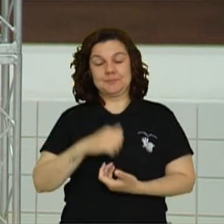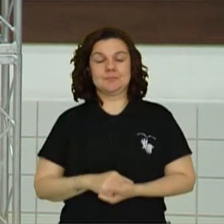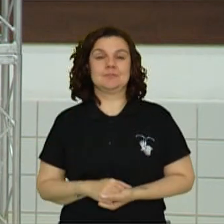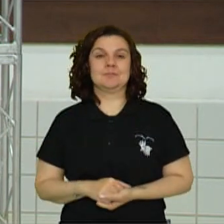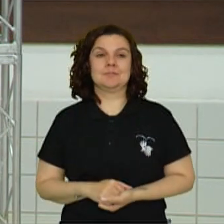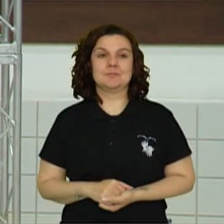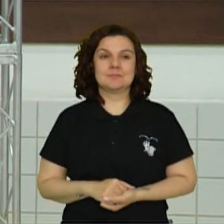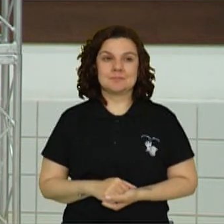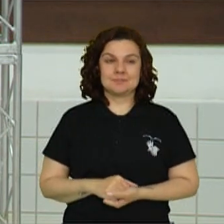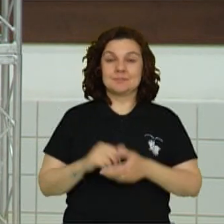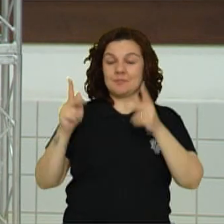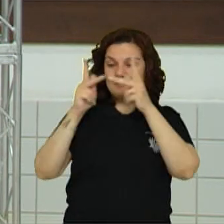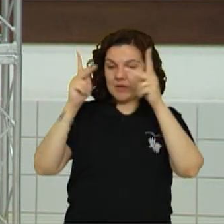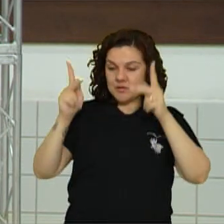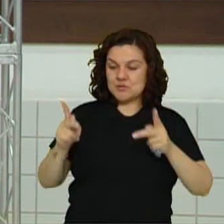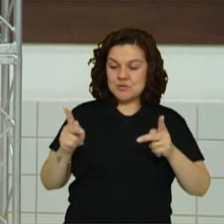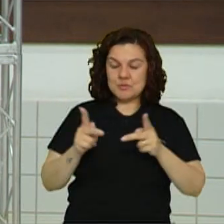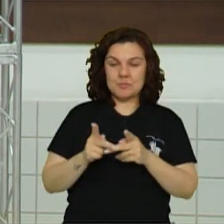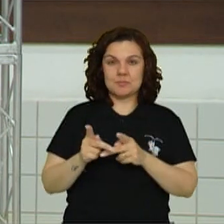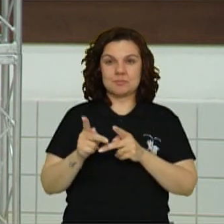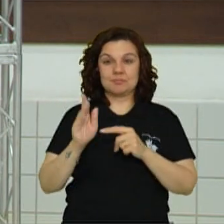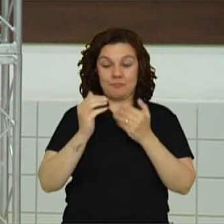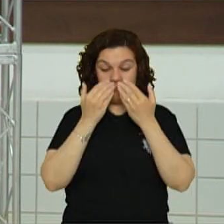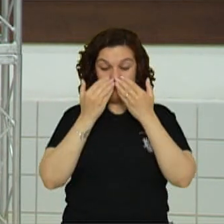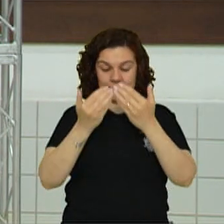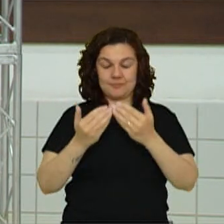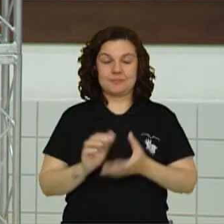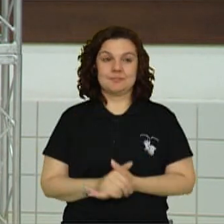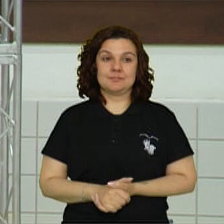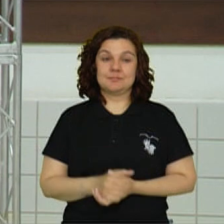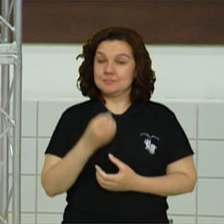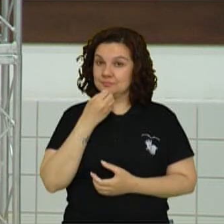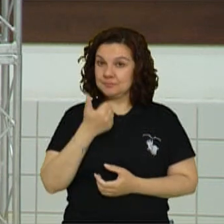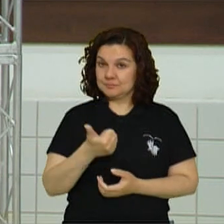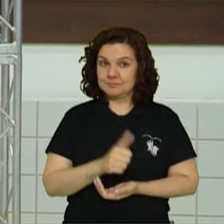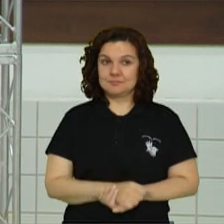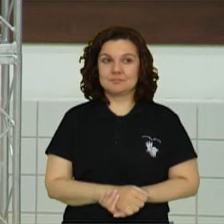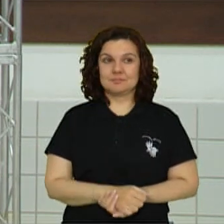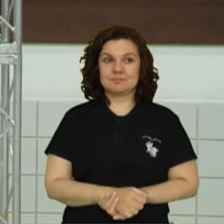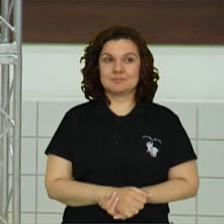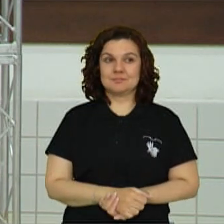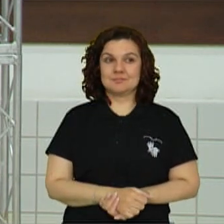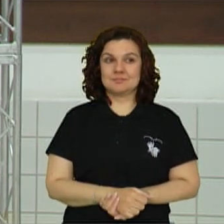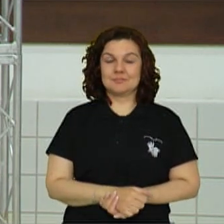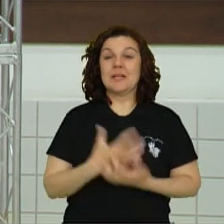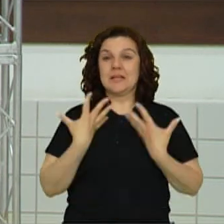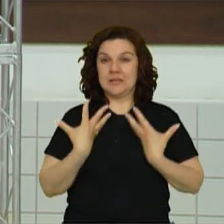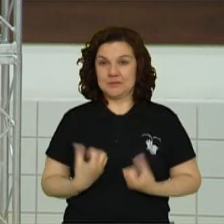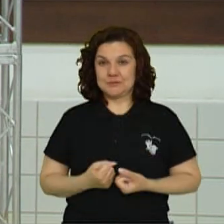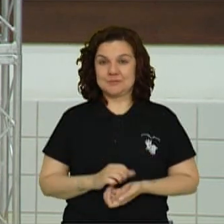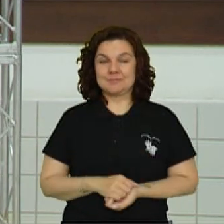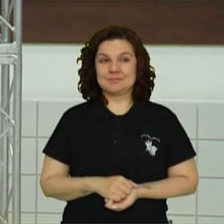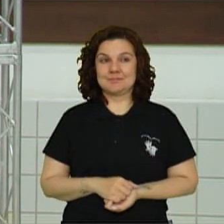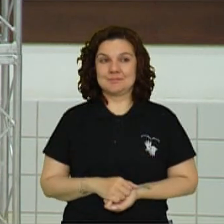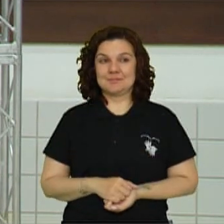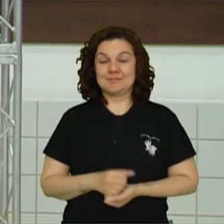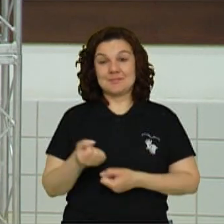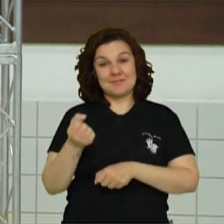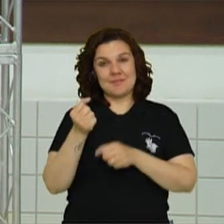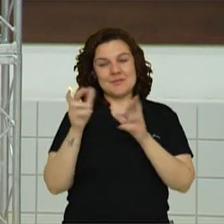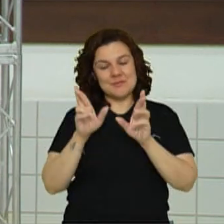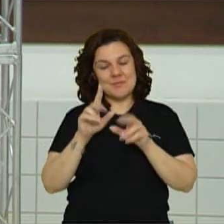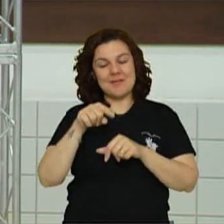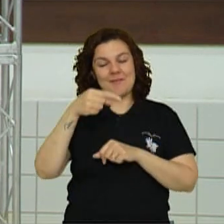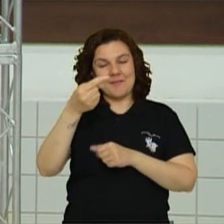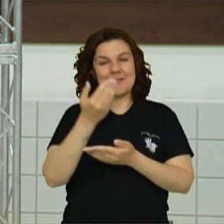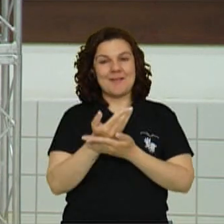usando os polígonos regulares circunscritos. Tudo bem? Cansou? Espero que na